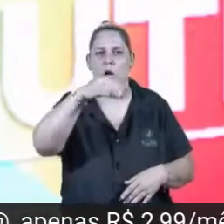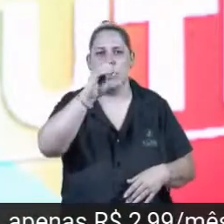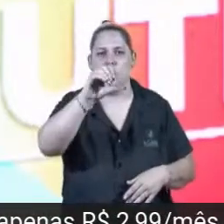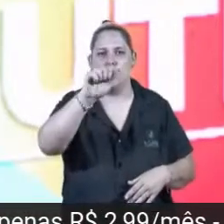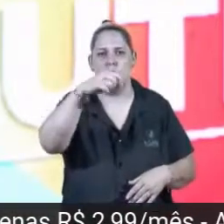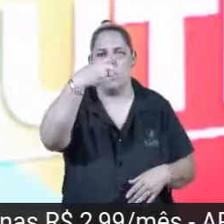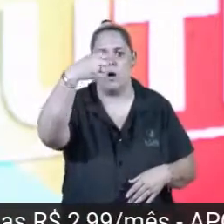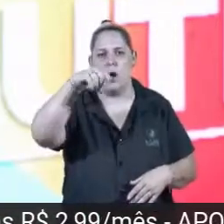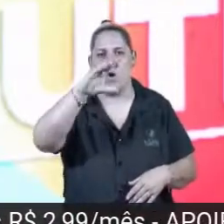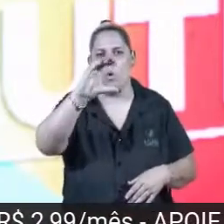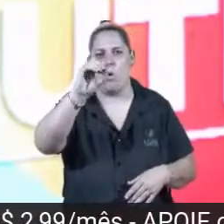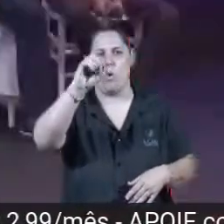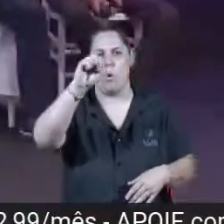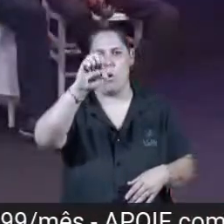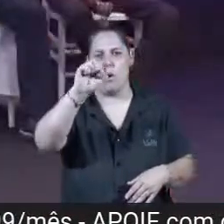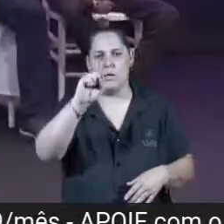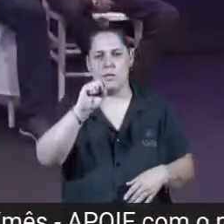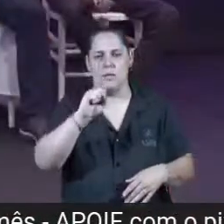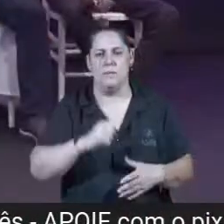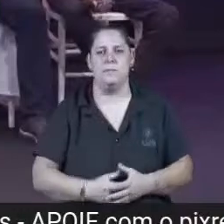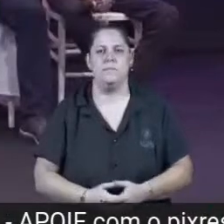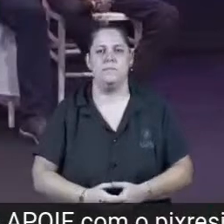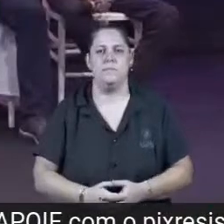e vice-presidente do PT estadual.